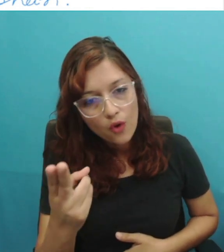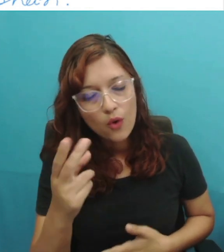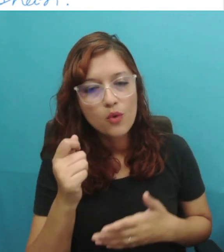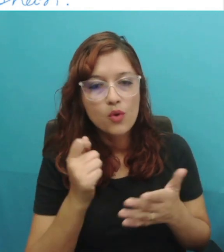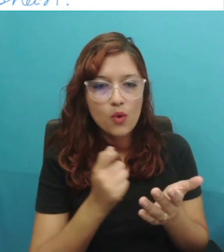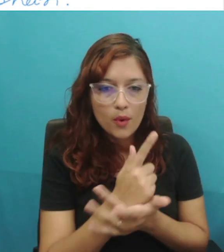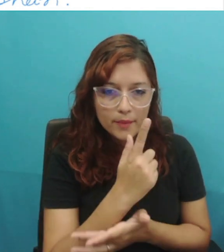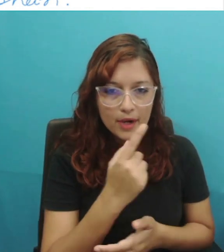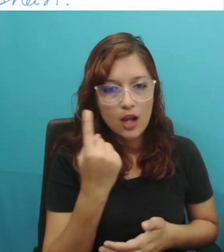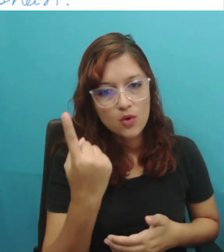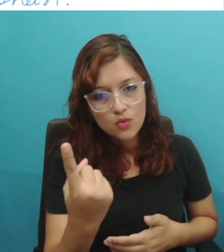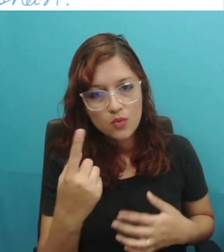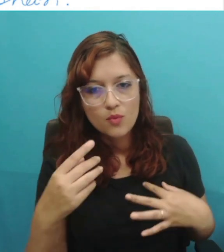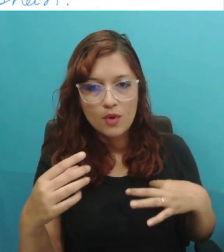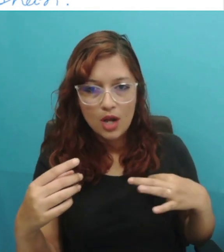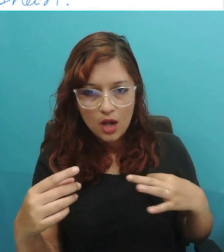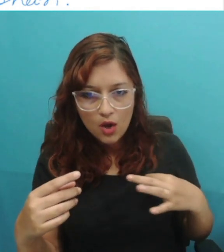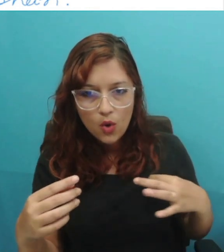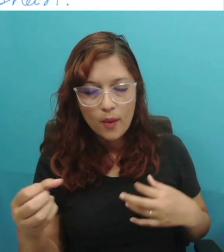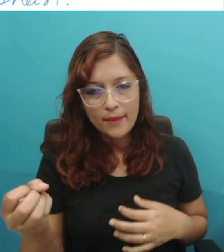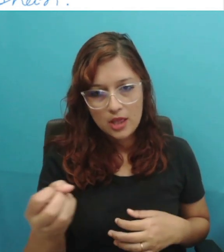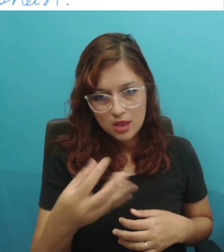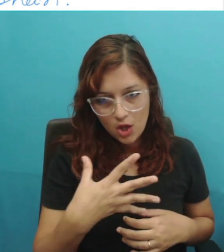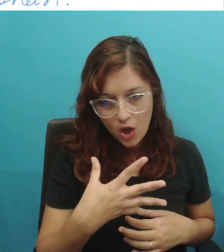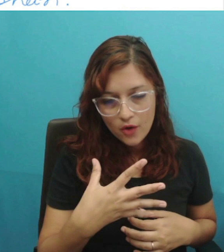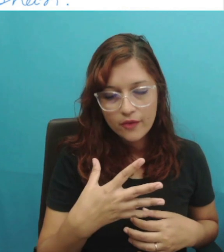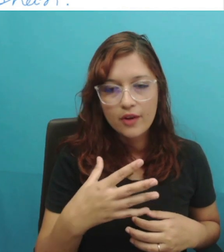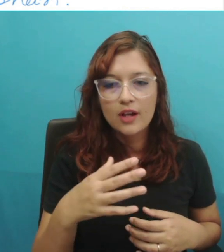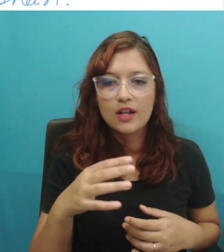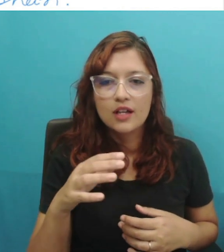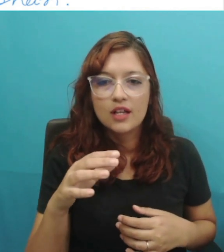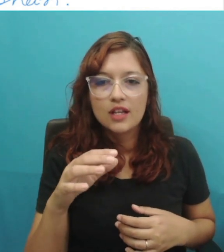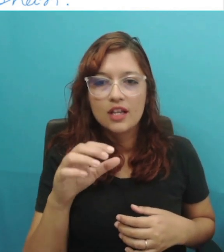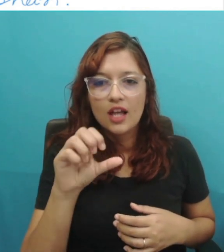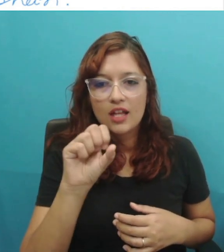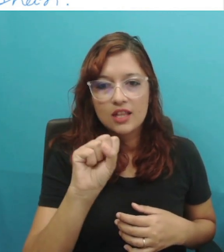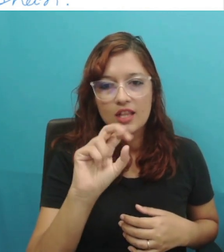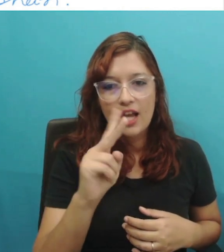Eu vou comprar uma roupa nova